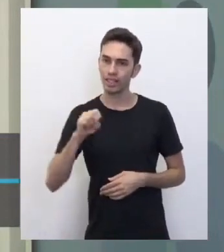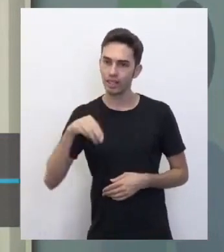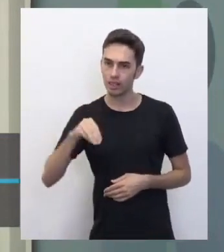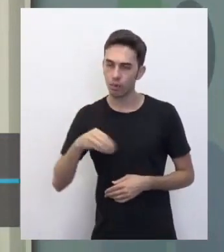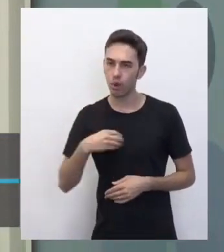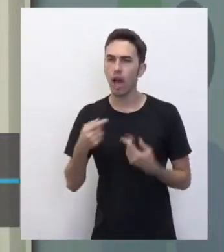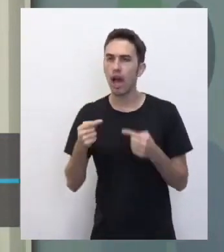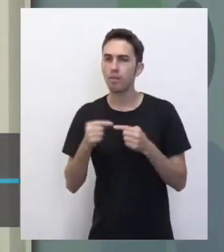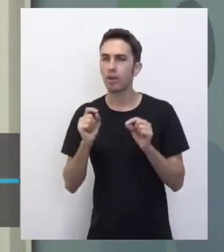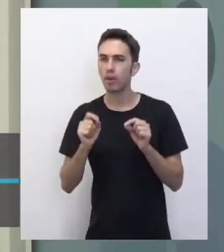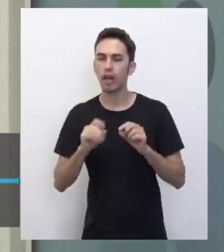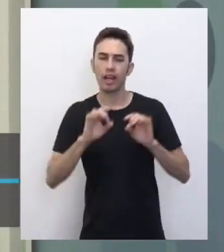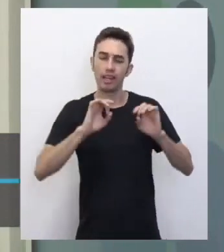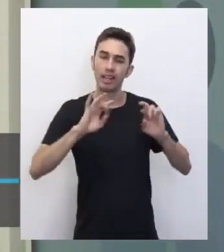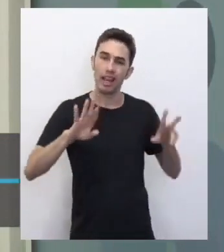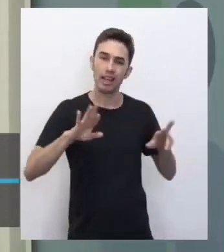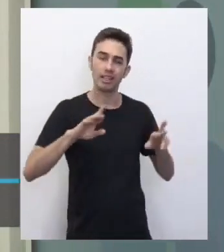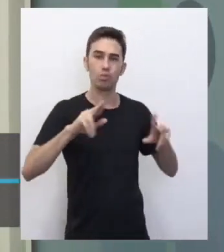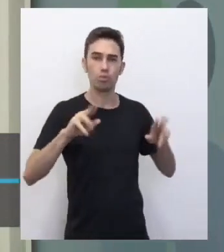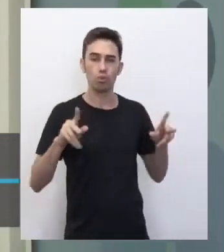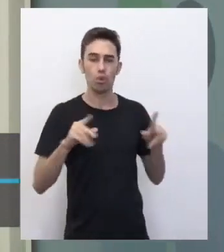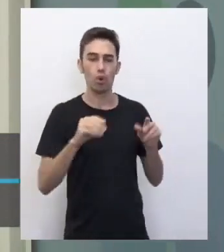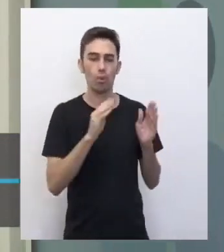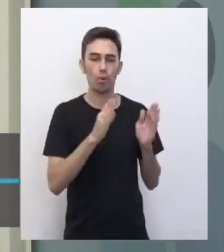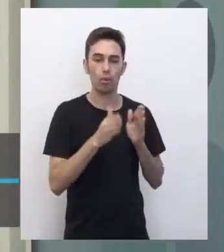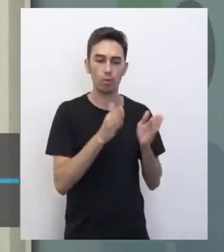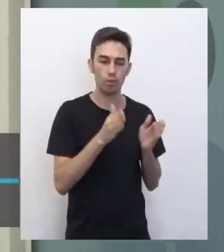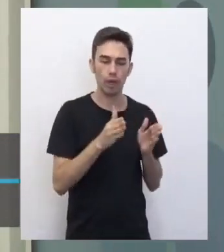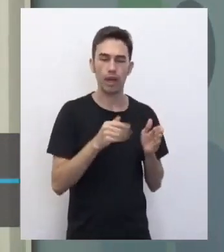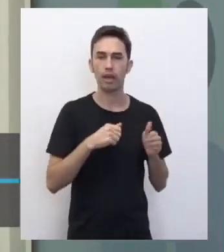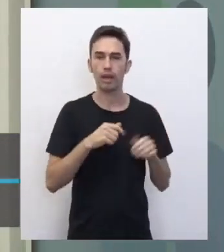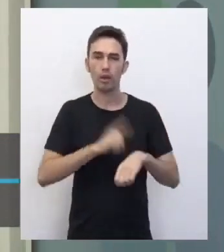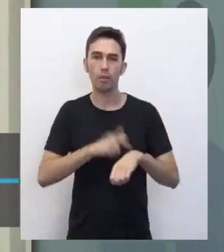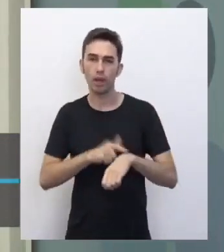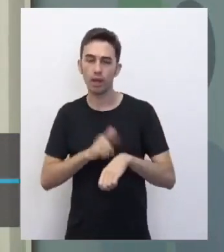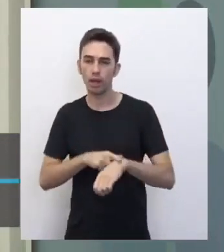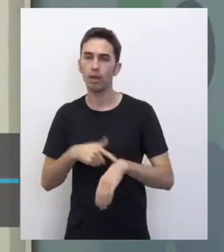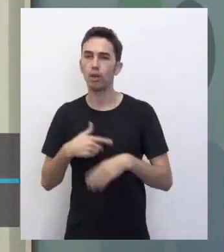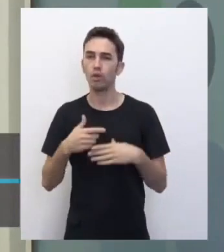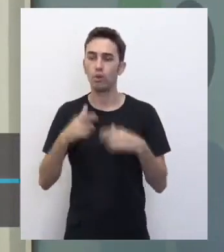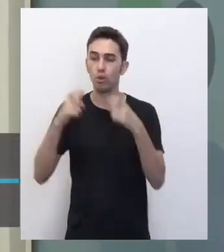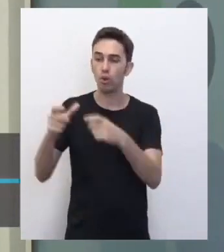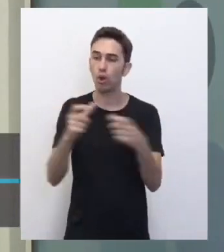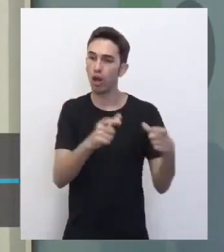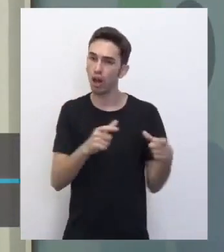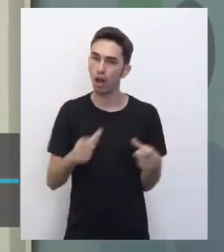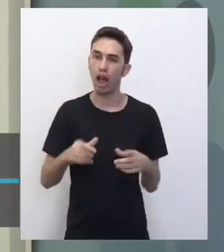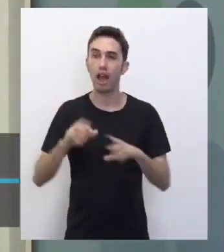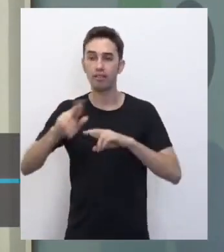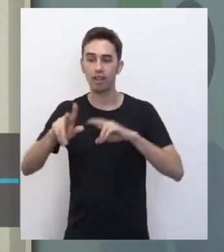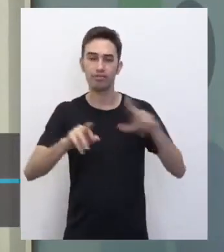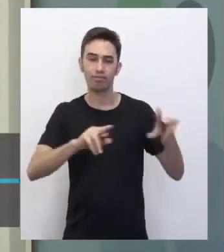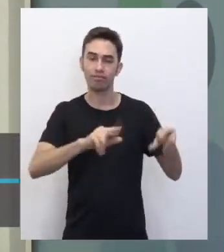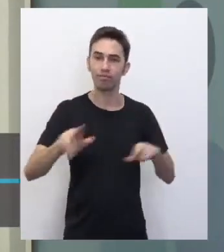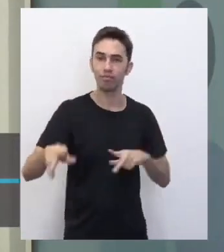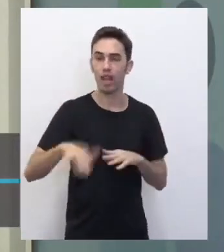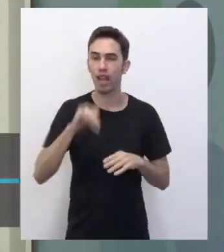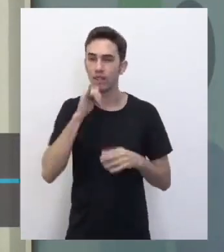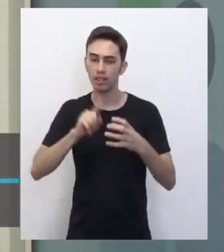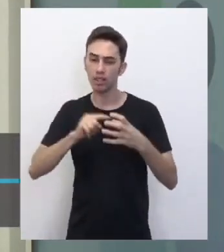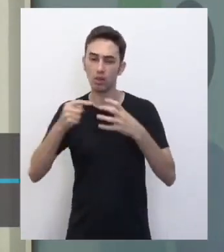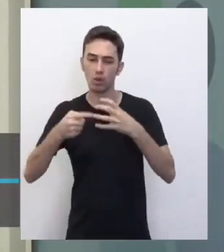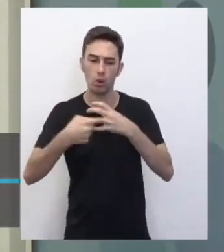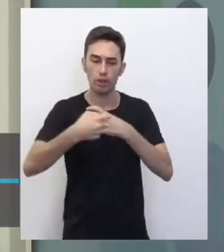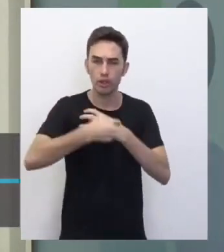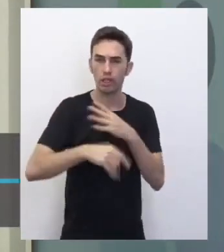ela depende do lugar. O que é verdade aqui, o que é certo aqui, não é certo em outro continente, até em outro estado, em